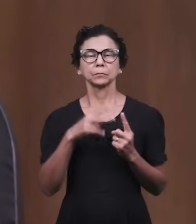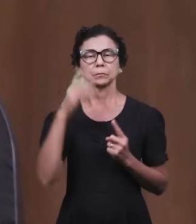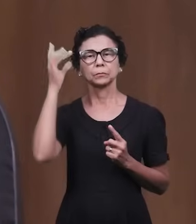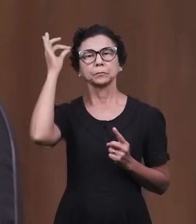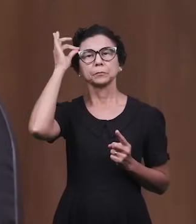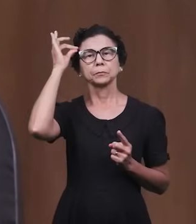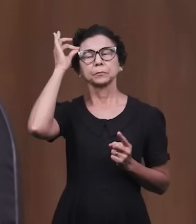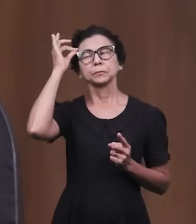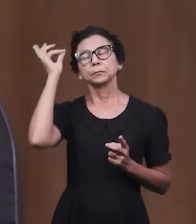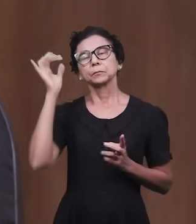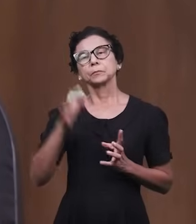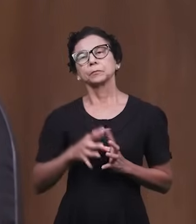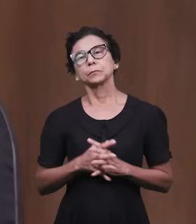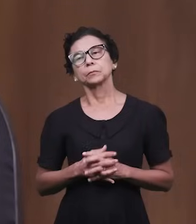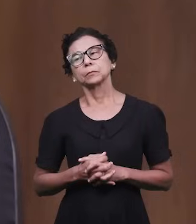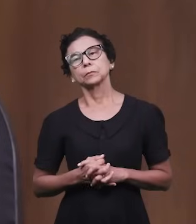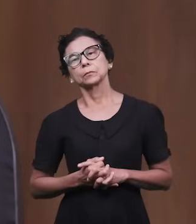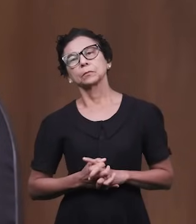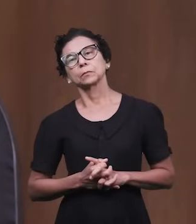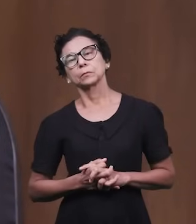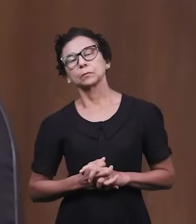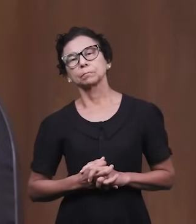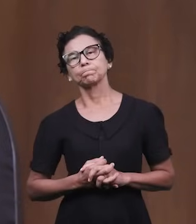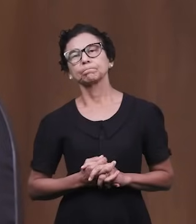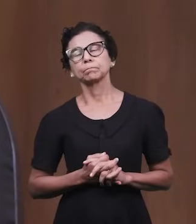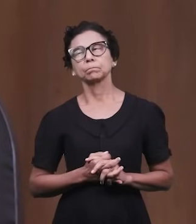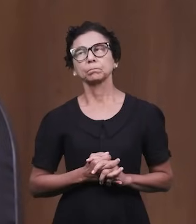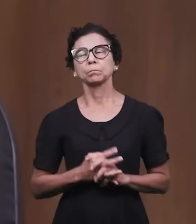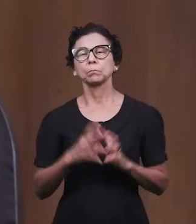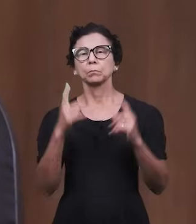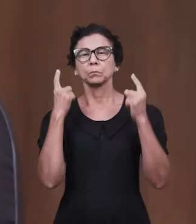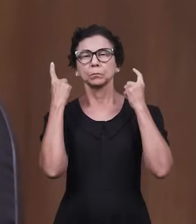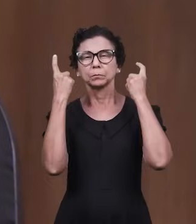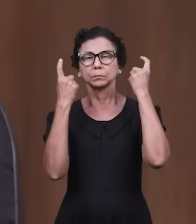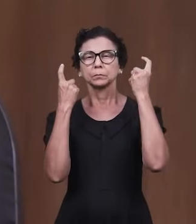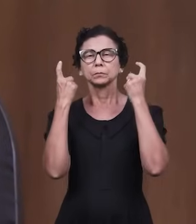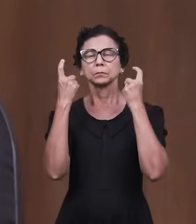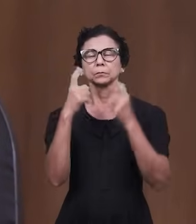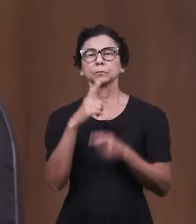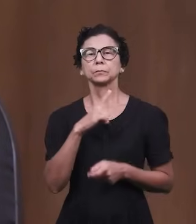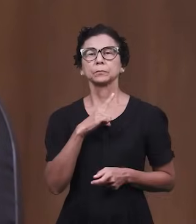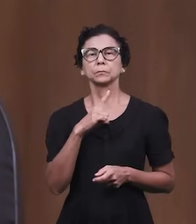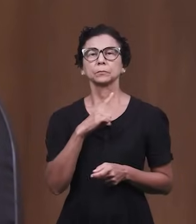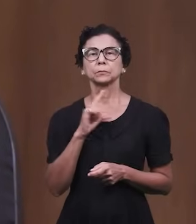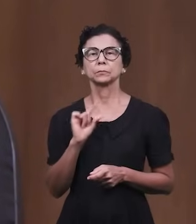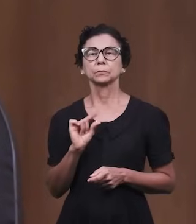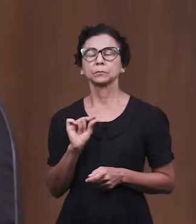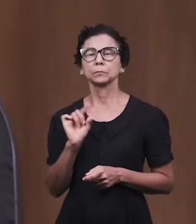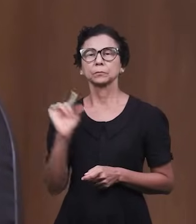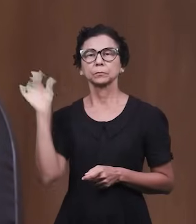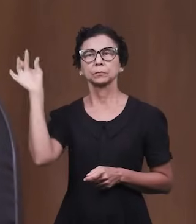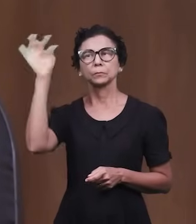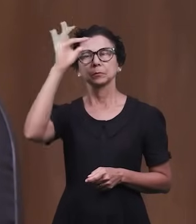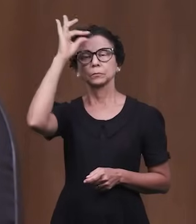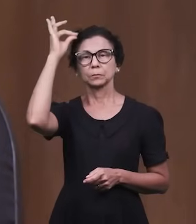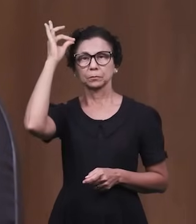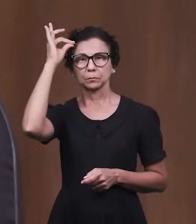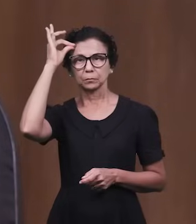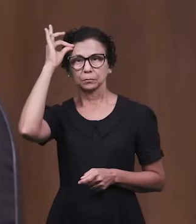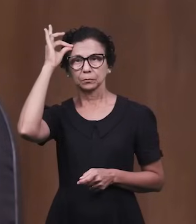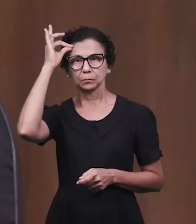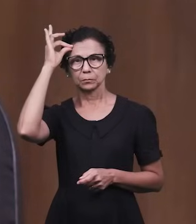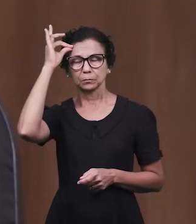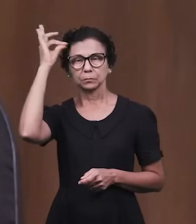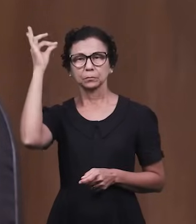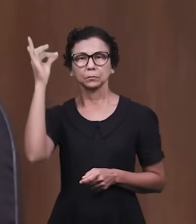temos a preocupação de que o Espírito Santo esteja